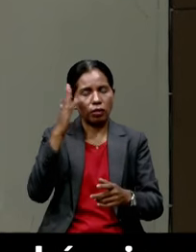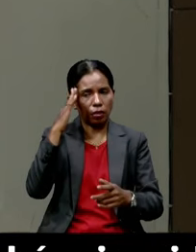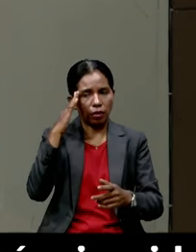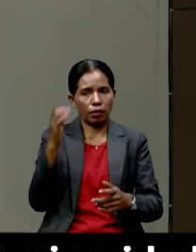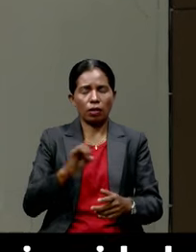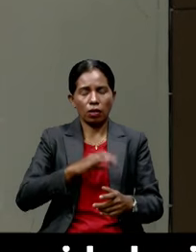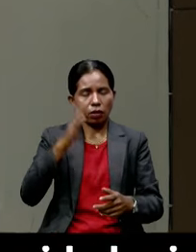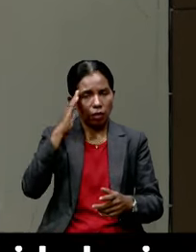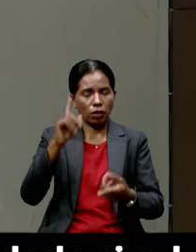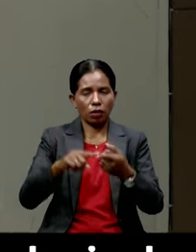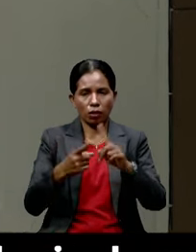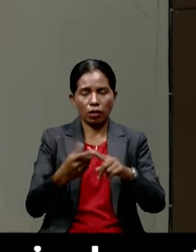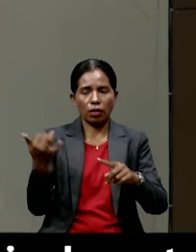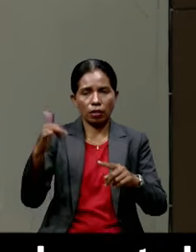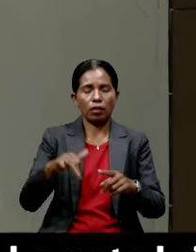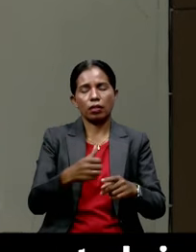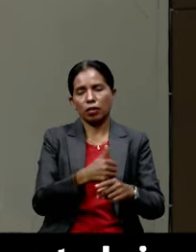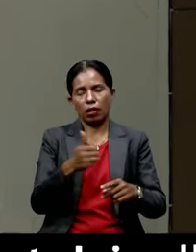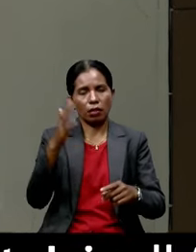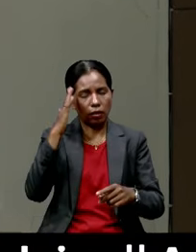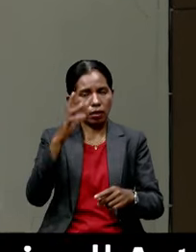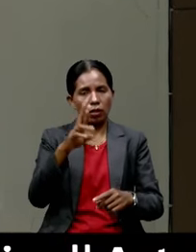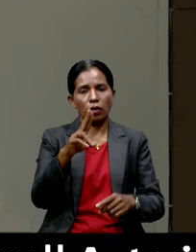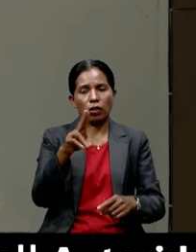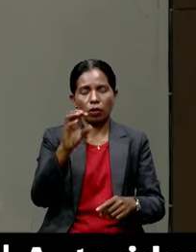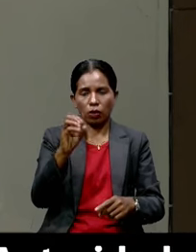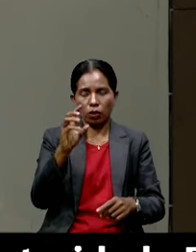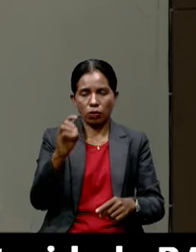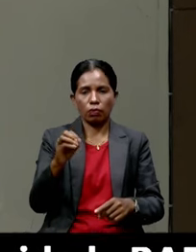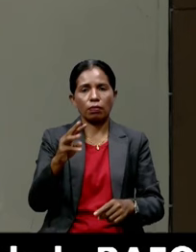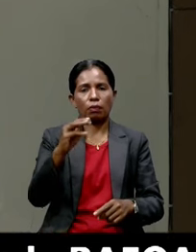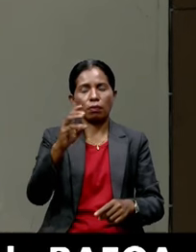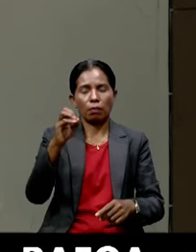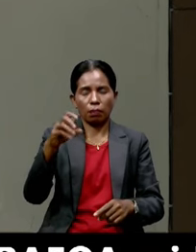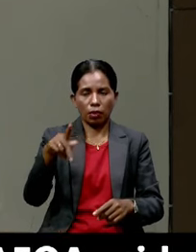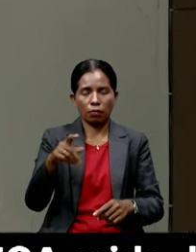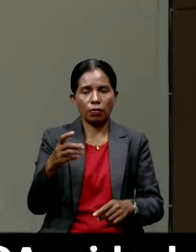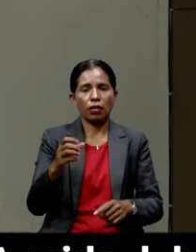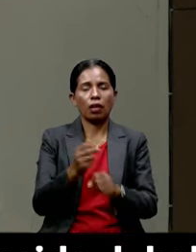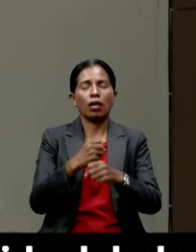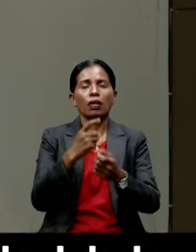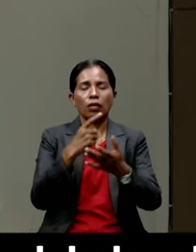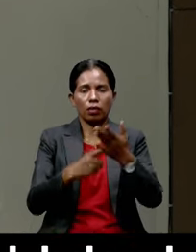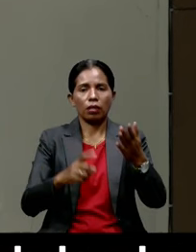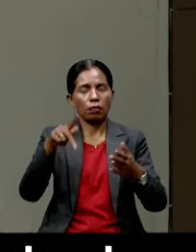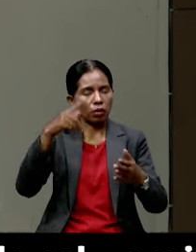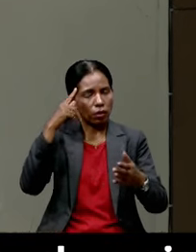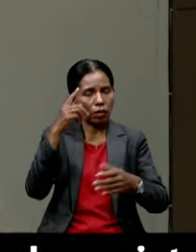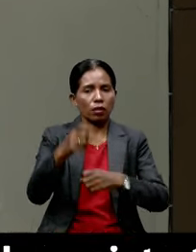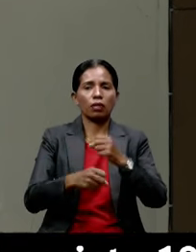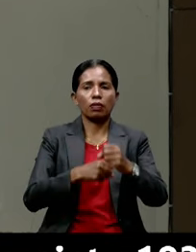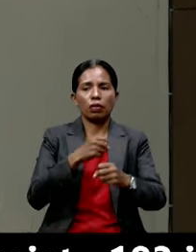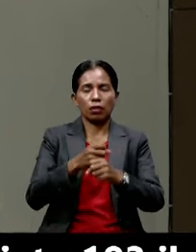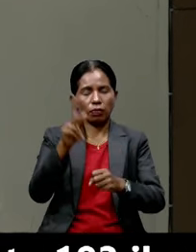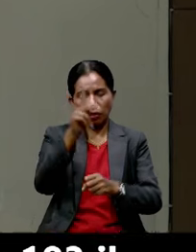nem maluco ser balu matende. Roadmap, depois de resolver, nem balu sai. Depois, política fiscal, aduaneira,